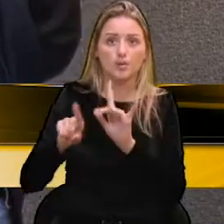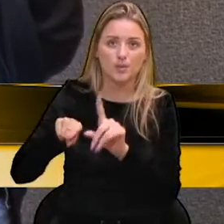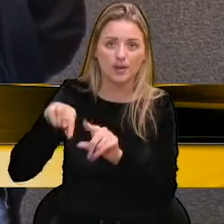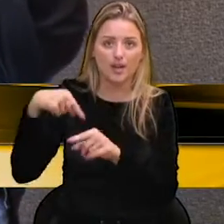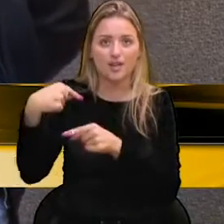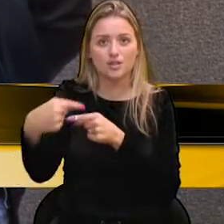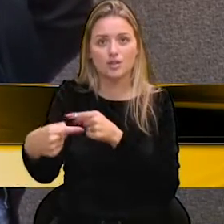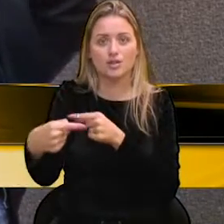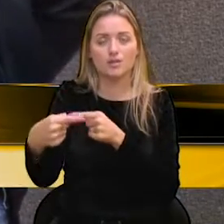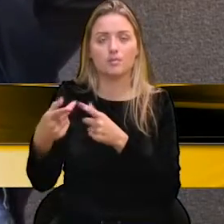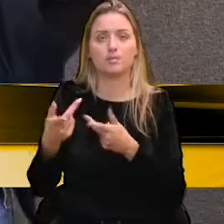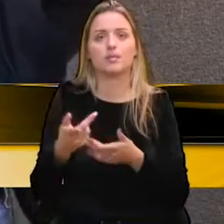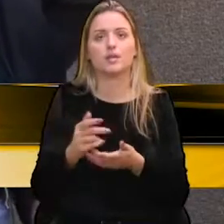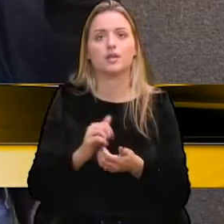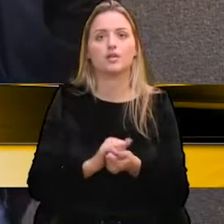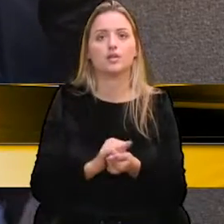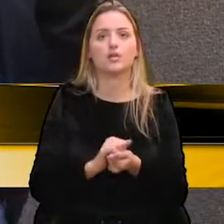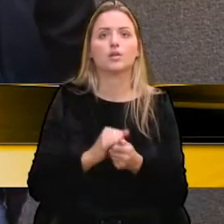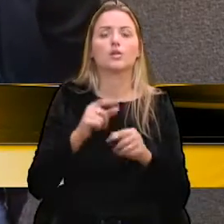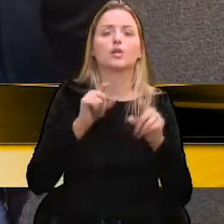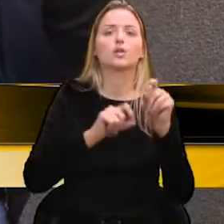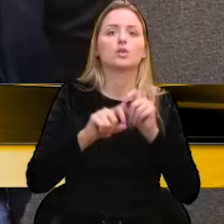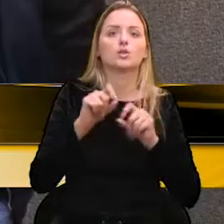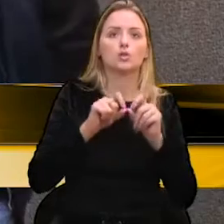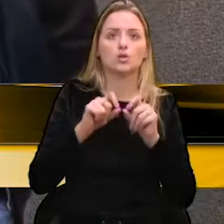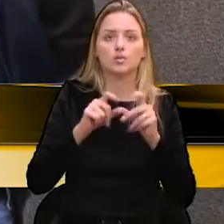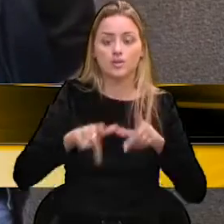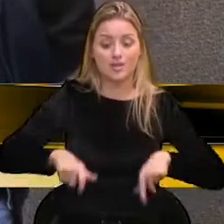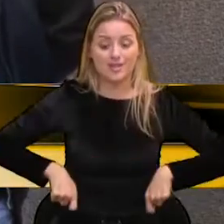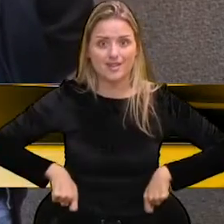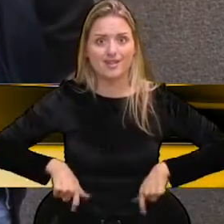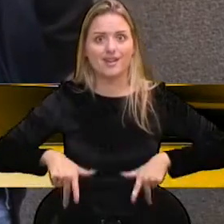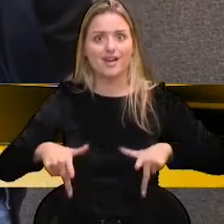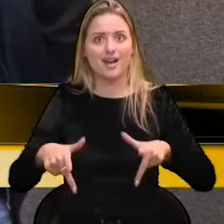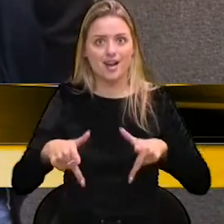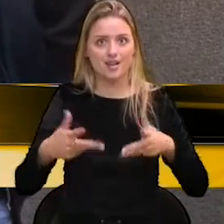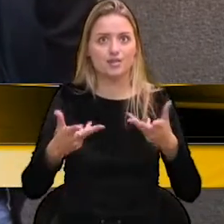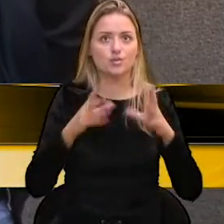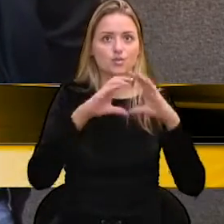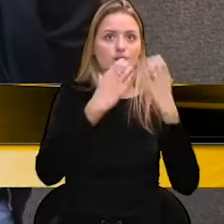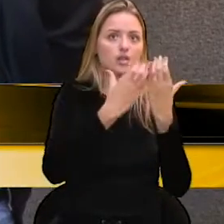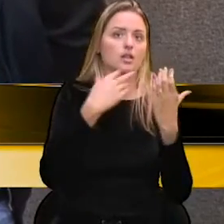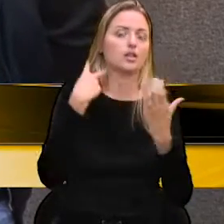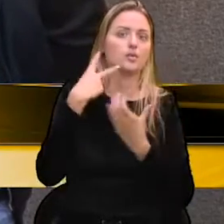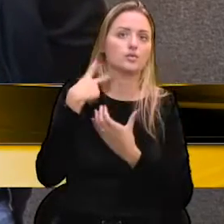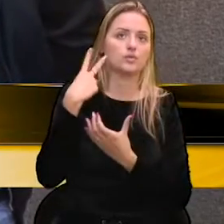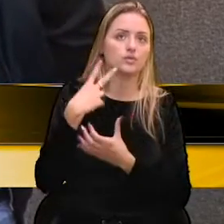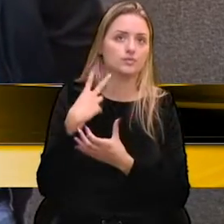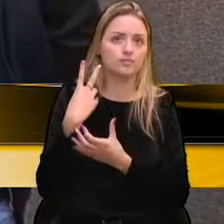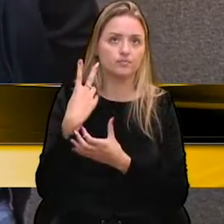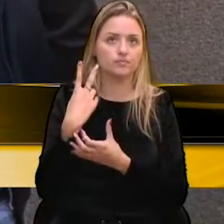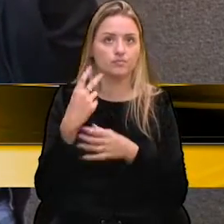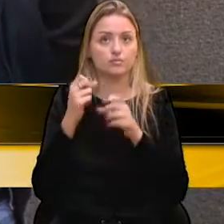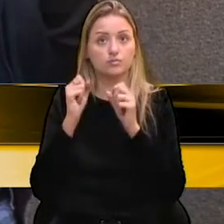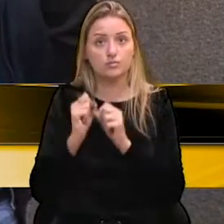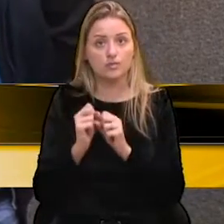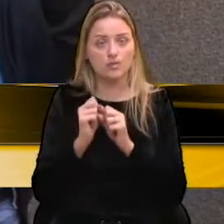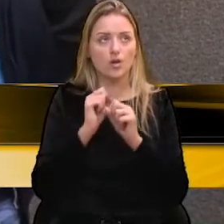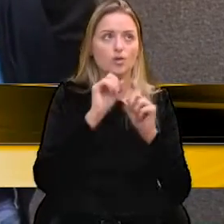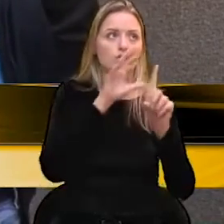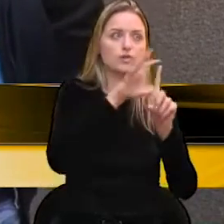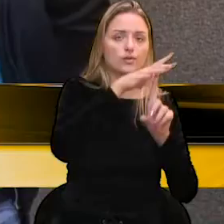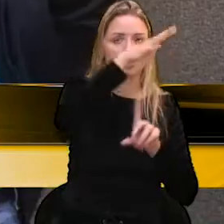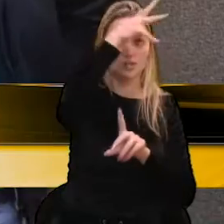origem, especialmente sobre a questão de despesa, que a Câmara pode incidir sobre ações do